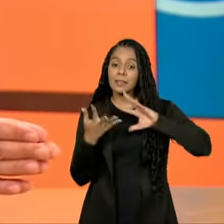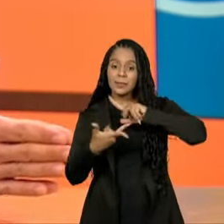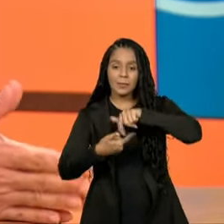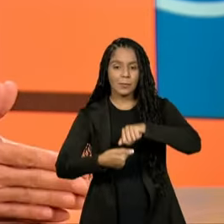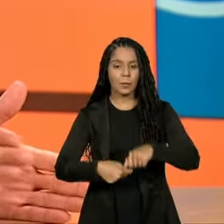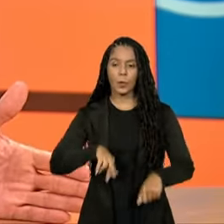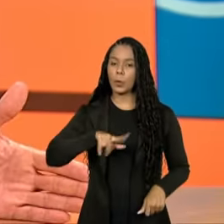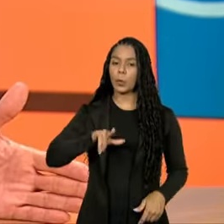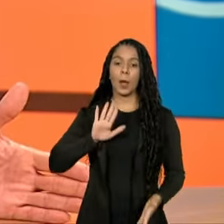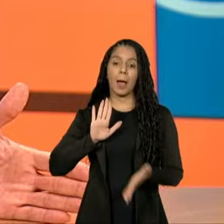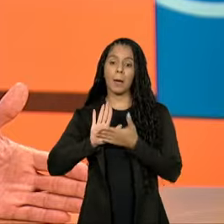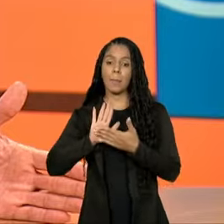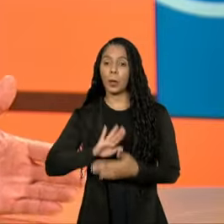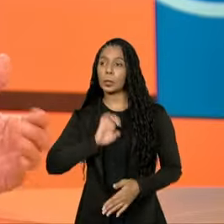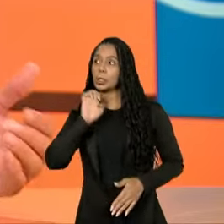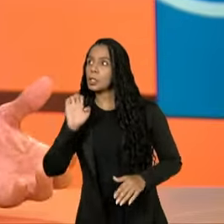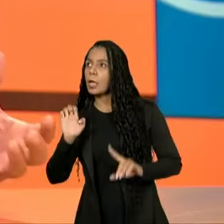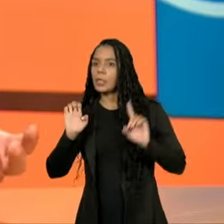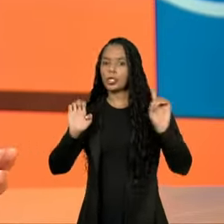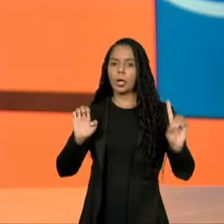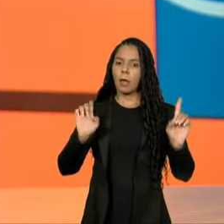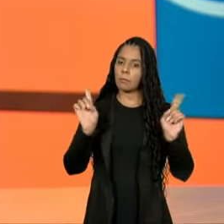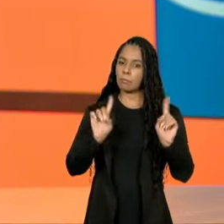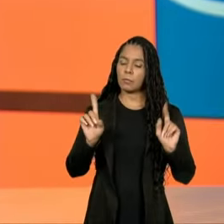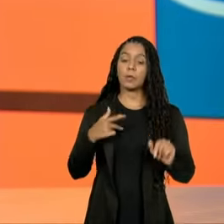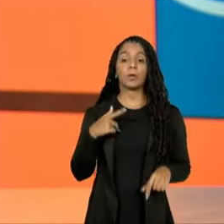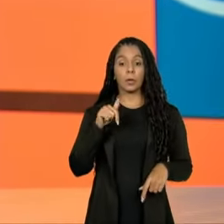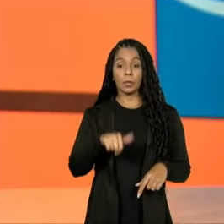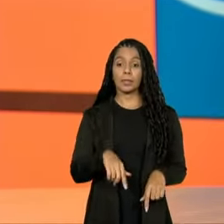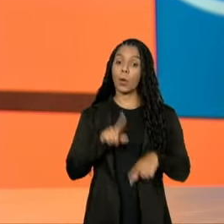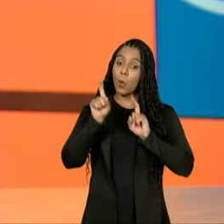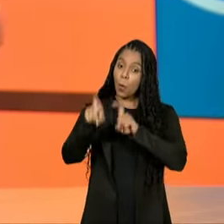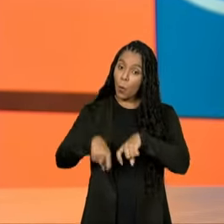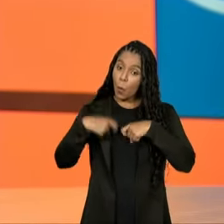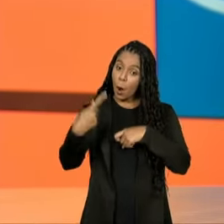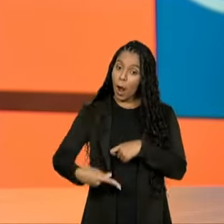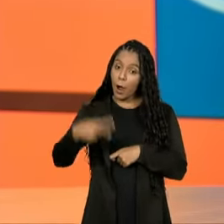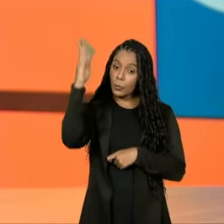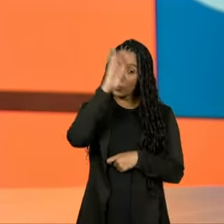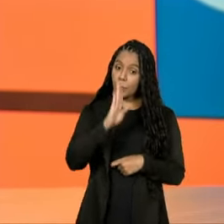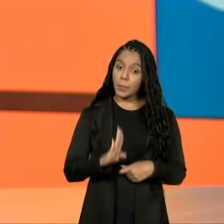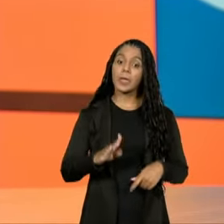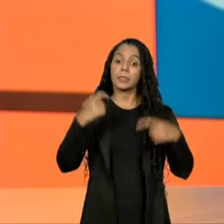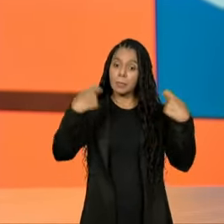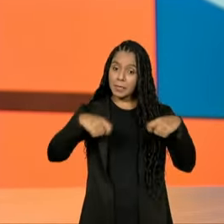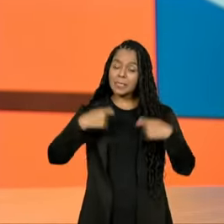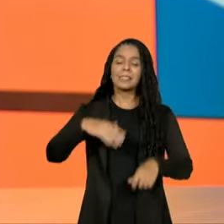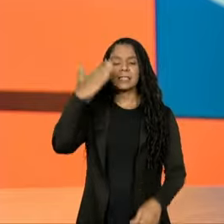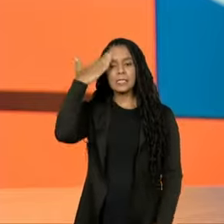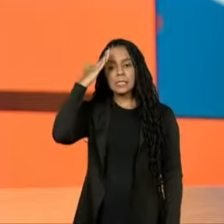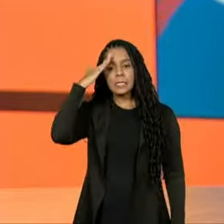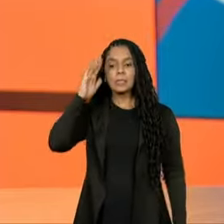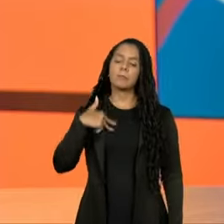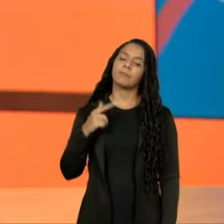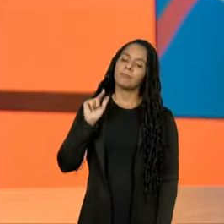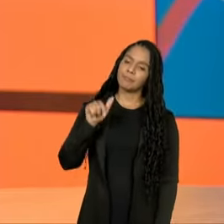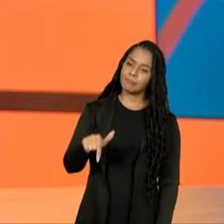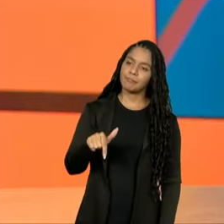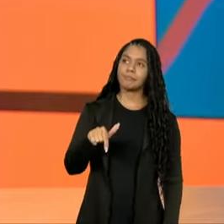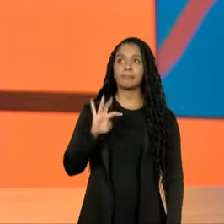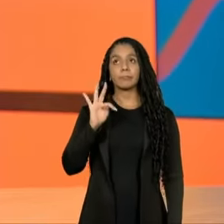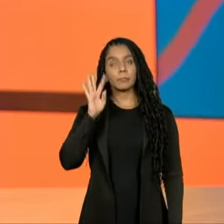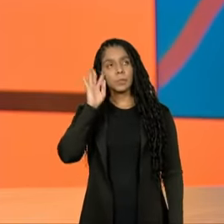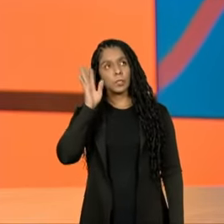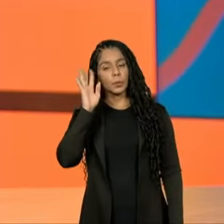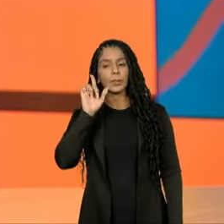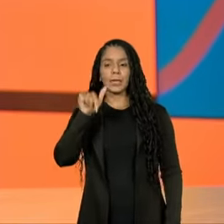uma pauta de direita ou de esquerda. Inclusive, claro, o próprio agro brasileiro tem que entender, sendo ele, em teoria,